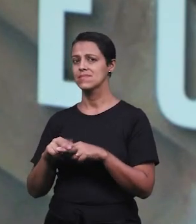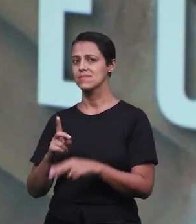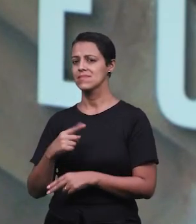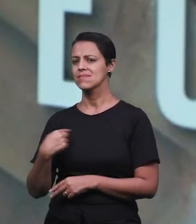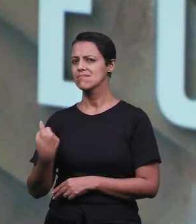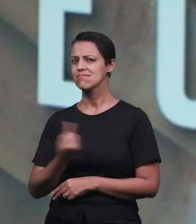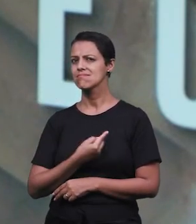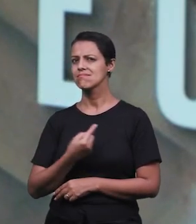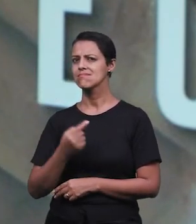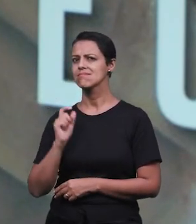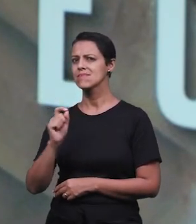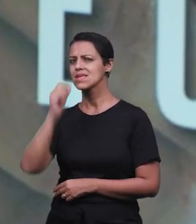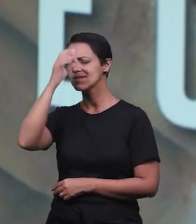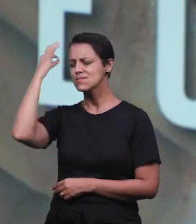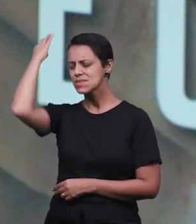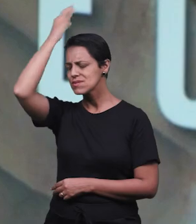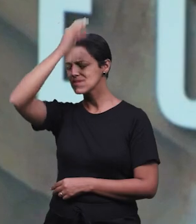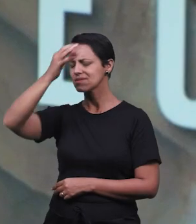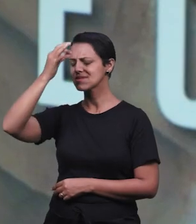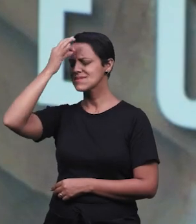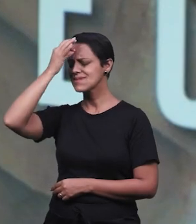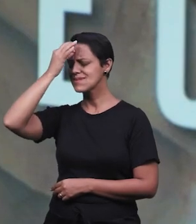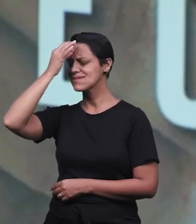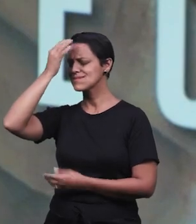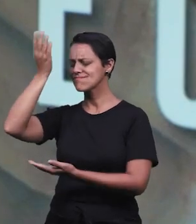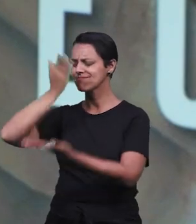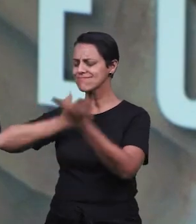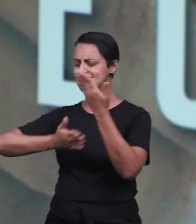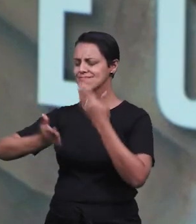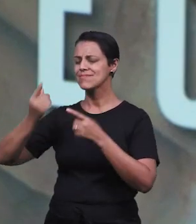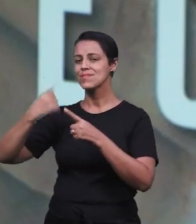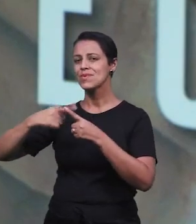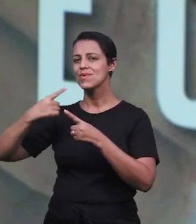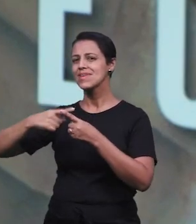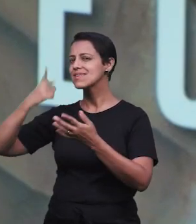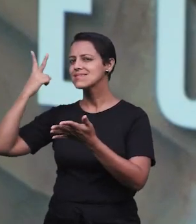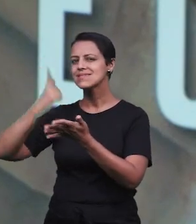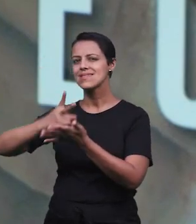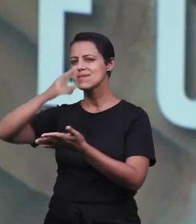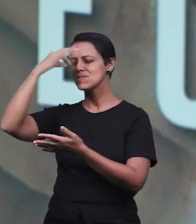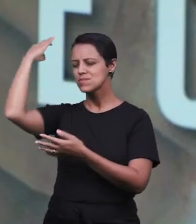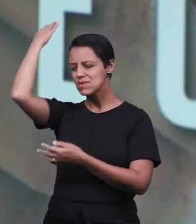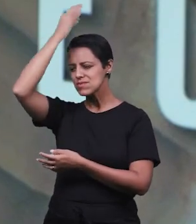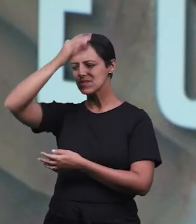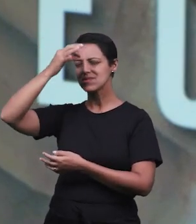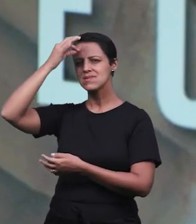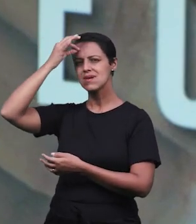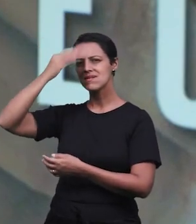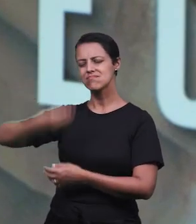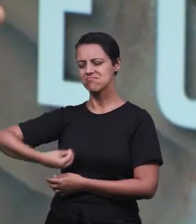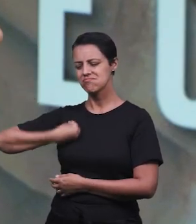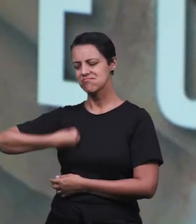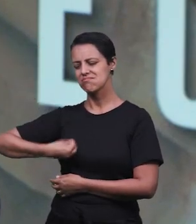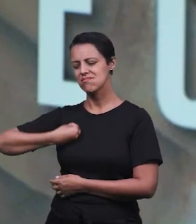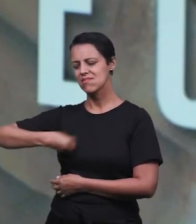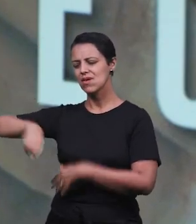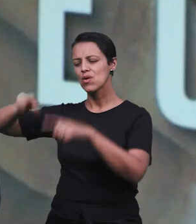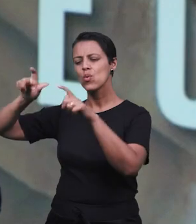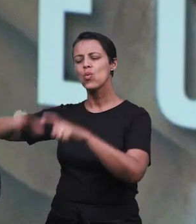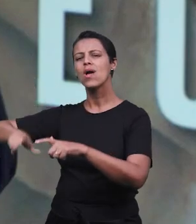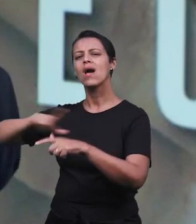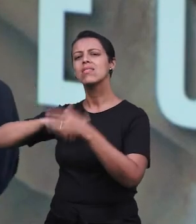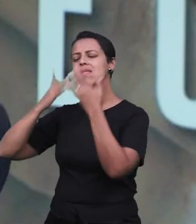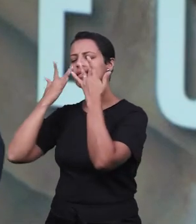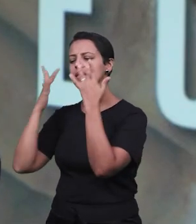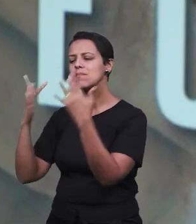a presença do Espírito Santo, porque o Espírito Santo está presente num ambiente de temor, num ambiente de fidelidade. E